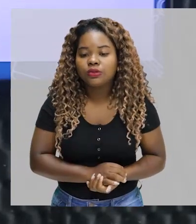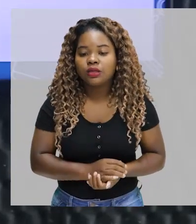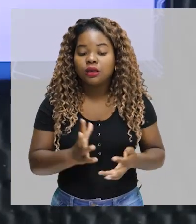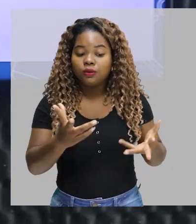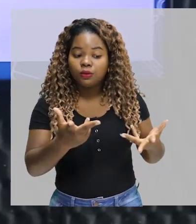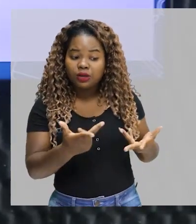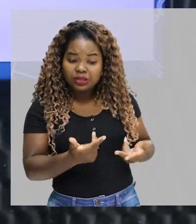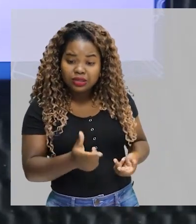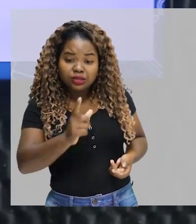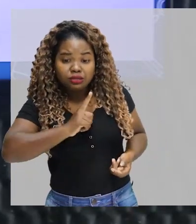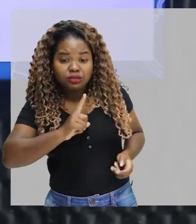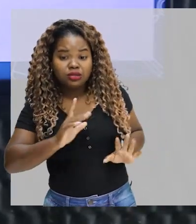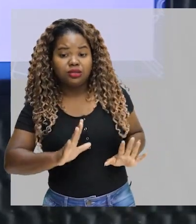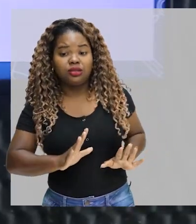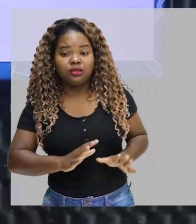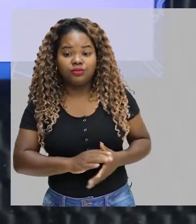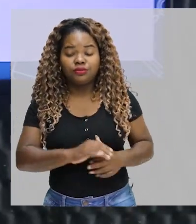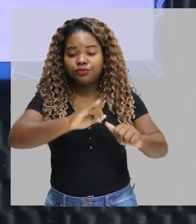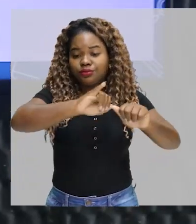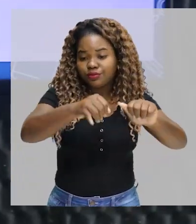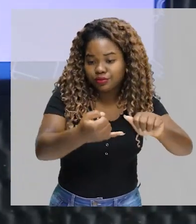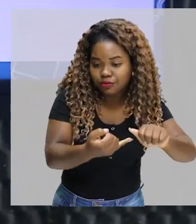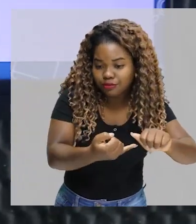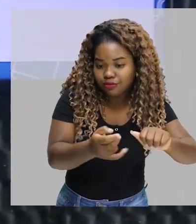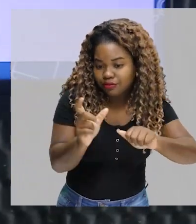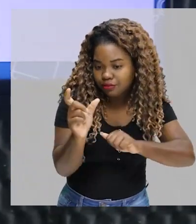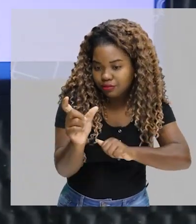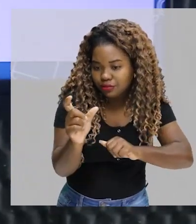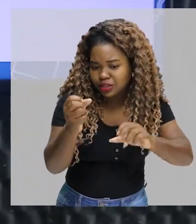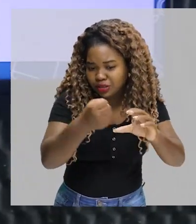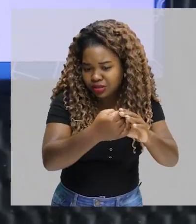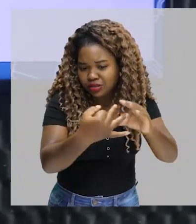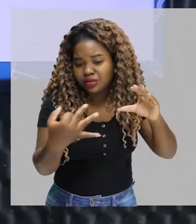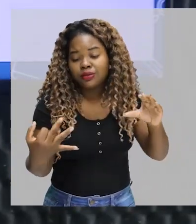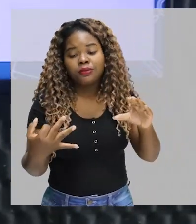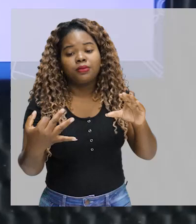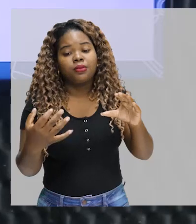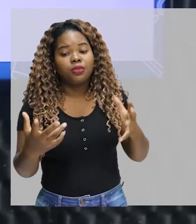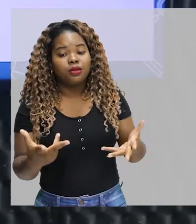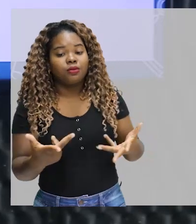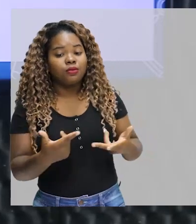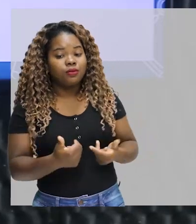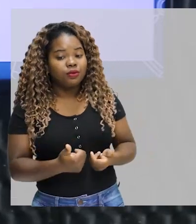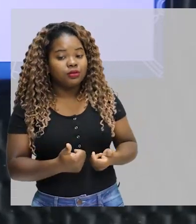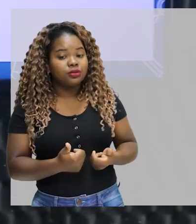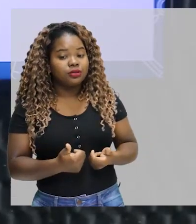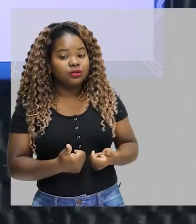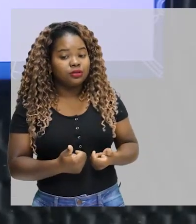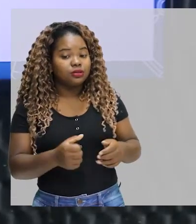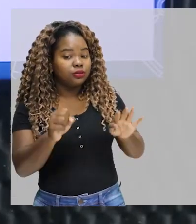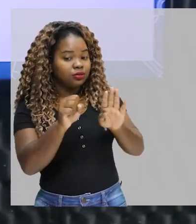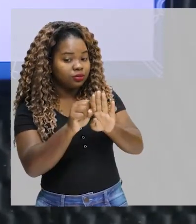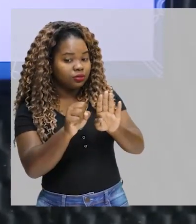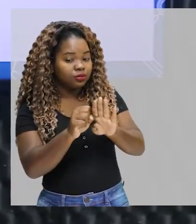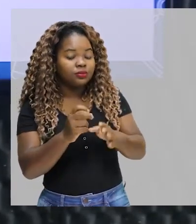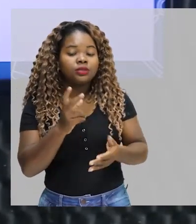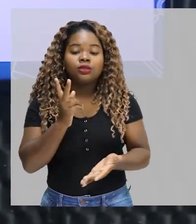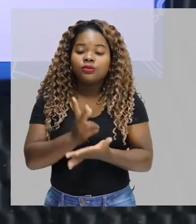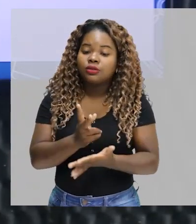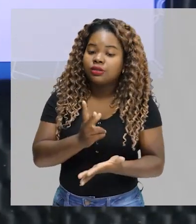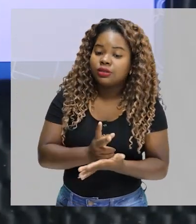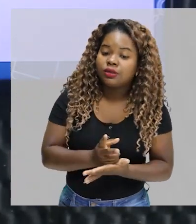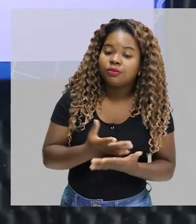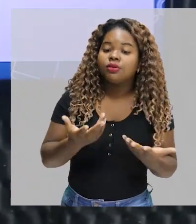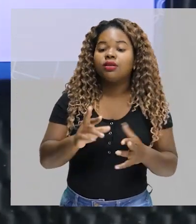posse. Adjetivo é uma palavra que caracteriza ou qualifica um substantivo. Então, a